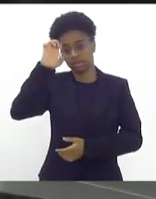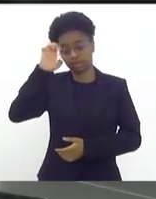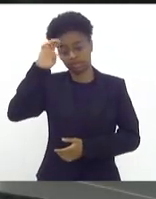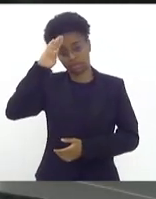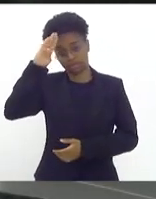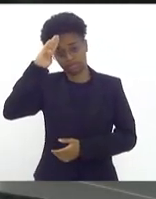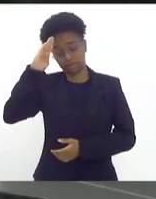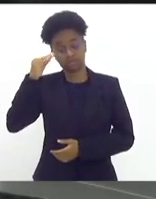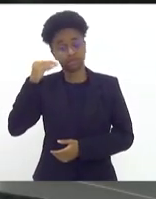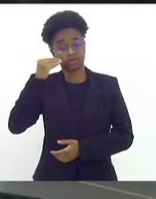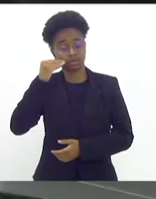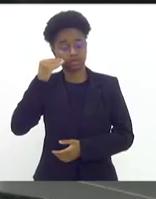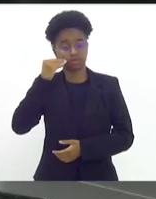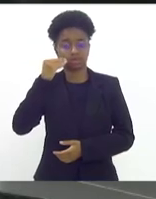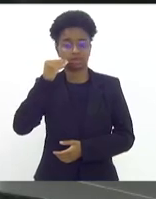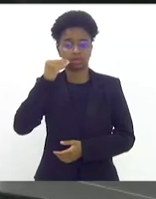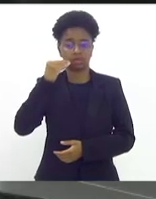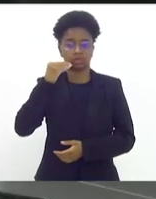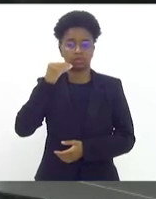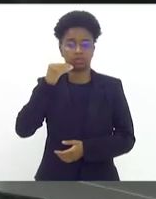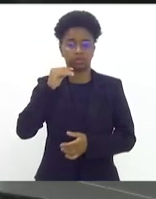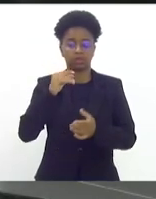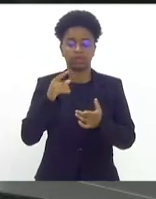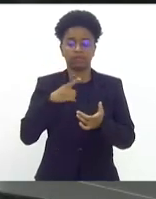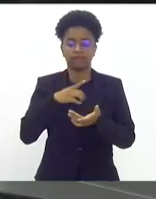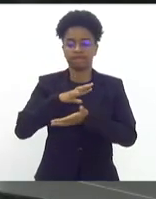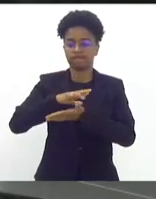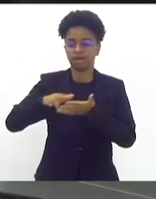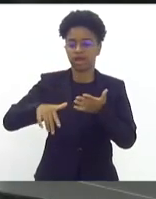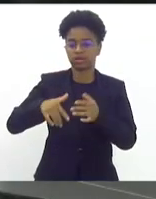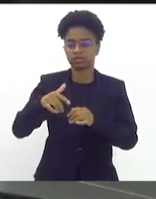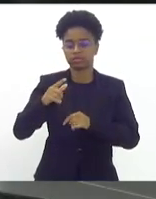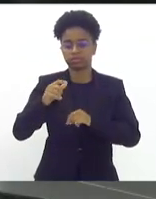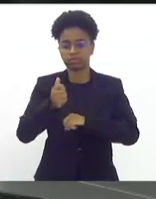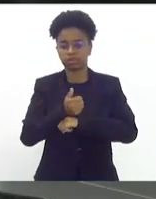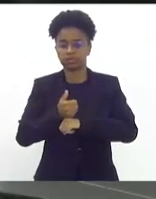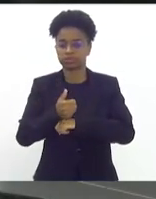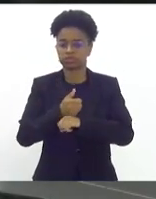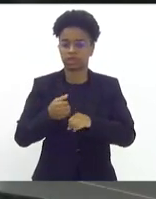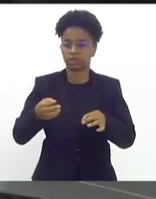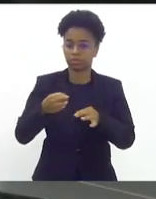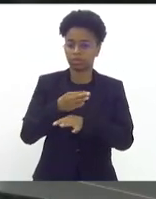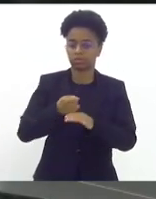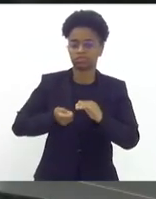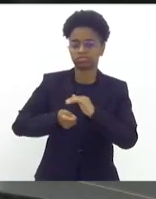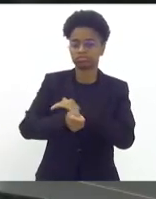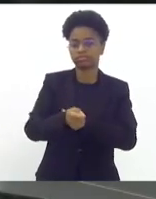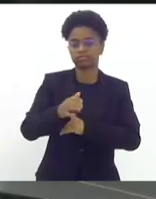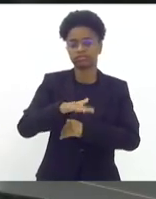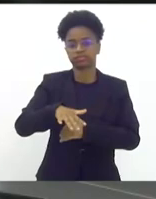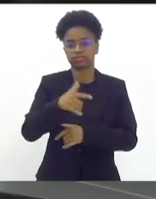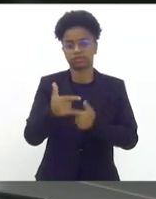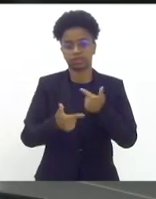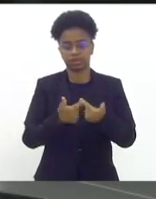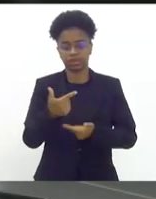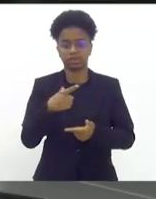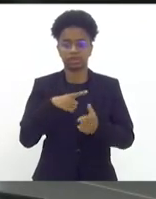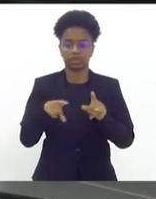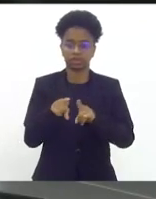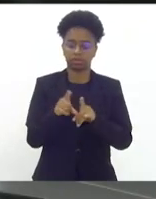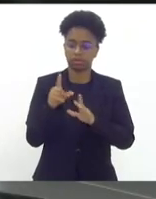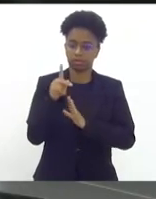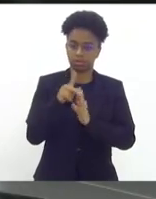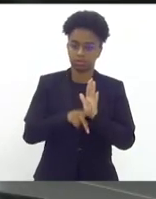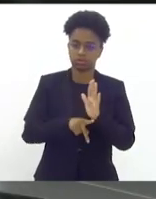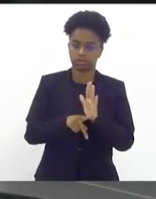absorver esse volume de uma mão de obra treinada, de pessoas que estão aptas aí ao mercado de trabalho. Já teve até um projeto do governo do Estado nesse